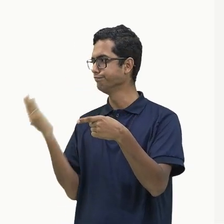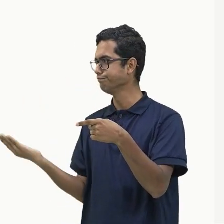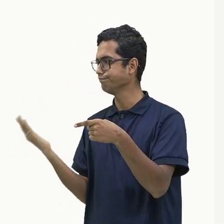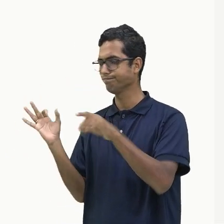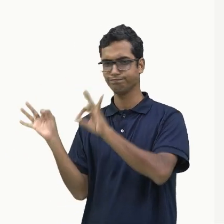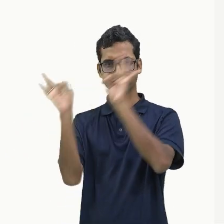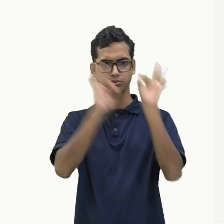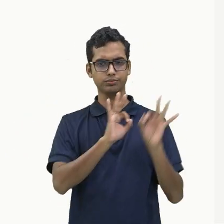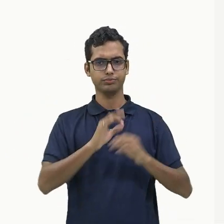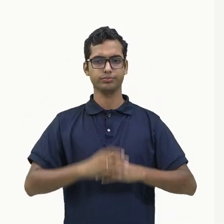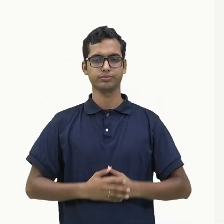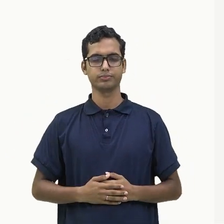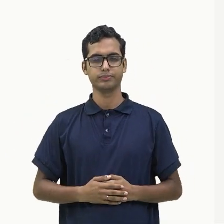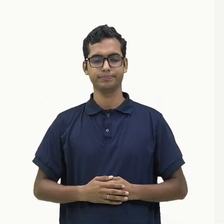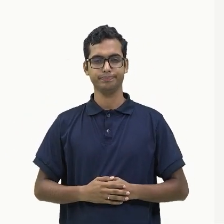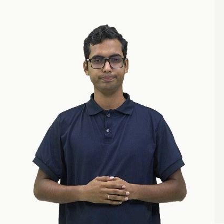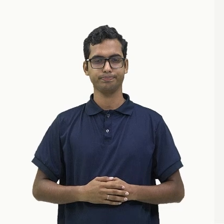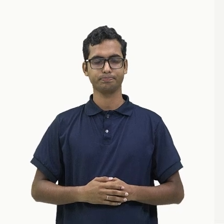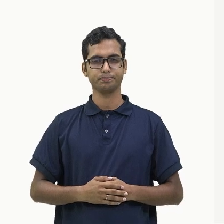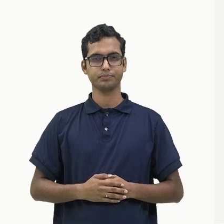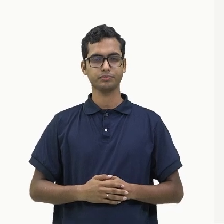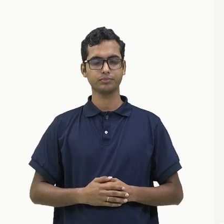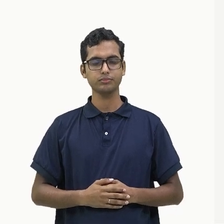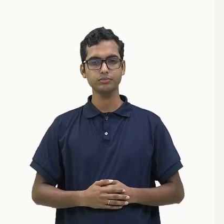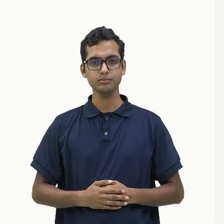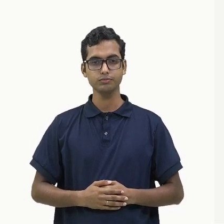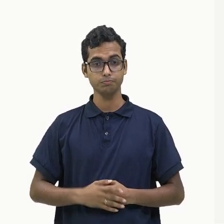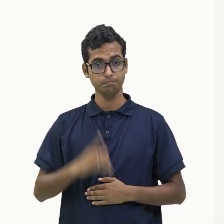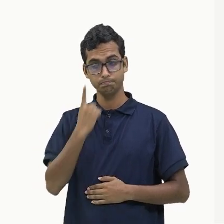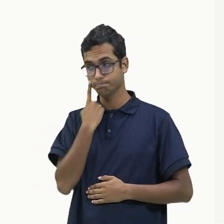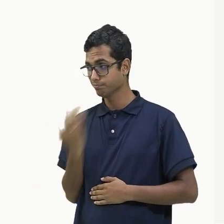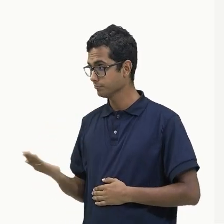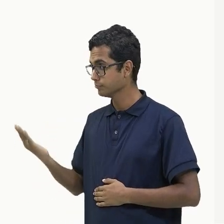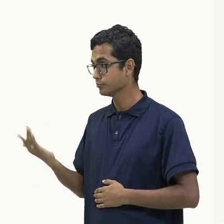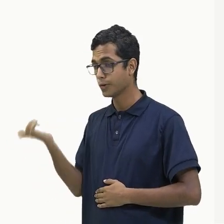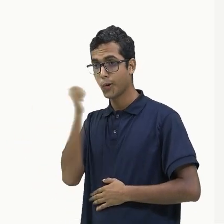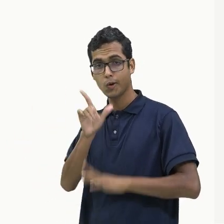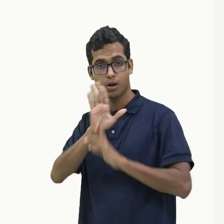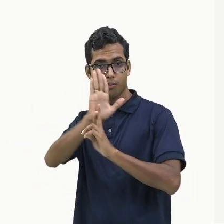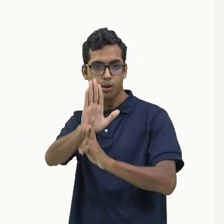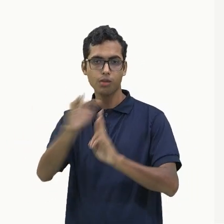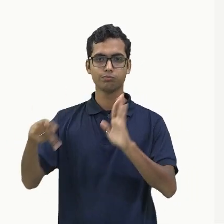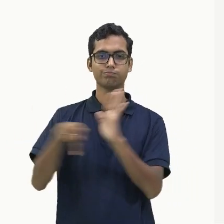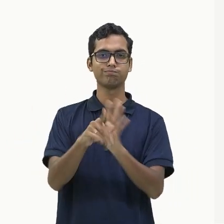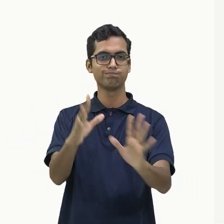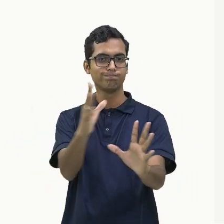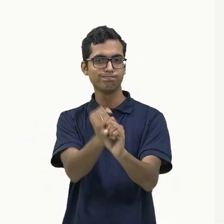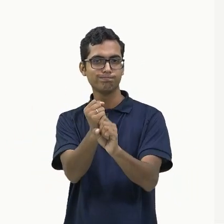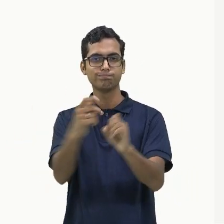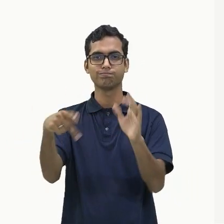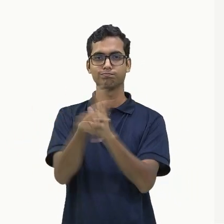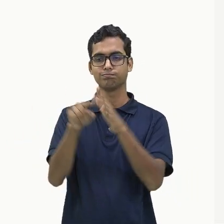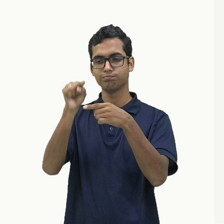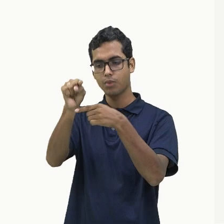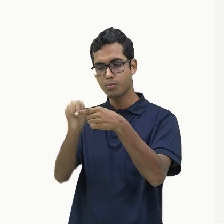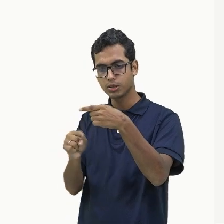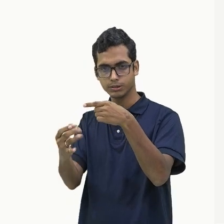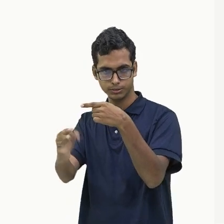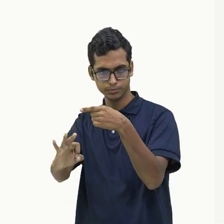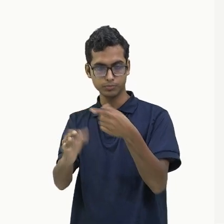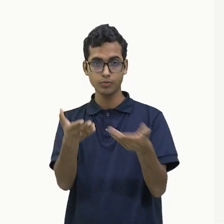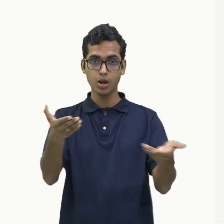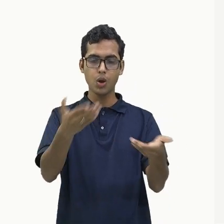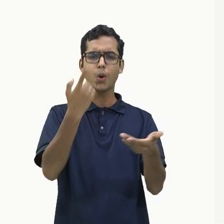2.400 sobre 300. É dessa forma que a gente vai representar essa razão, tá? Lembram